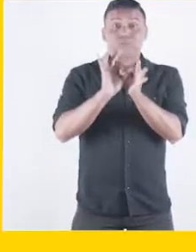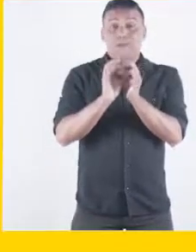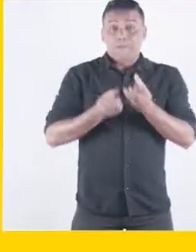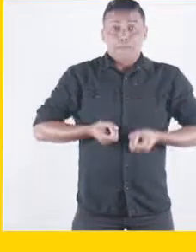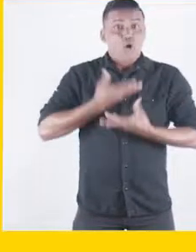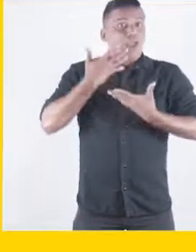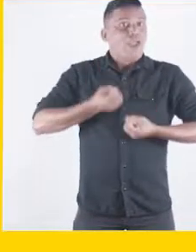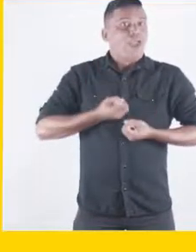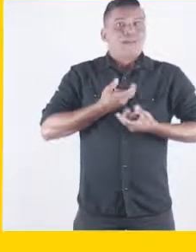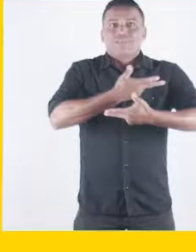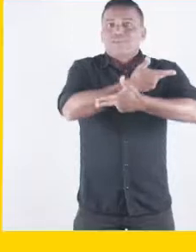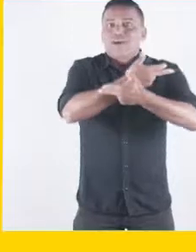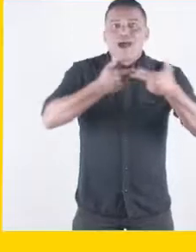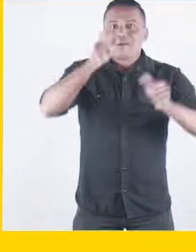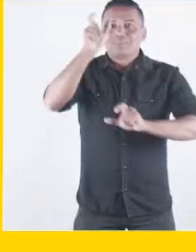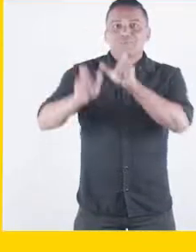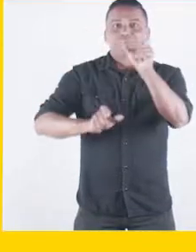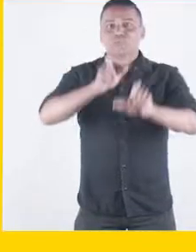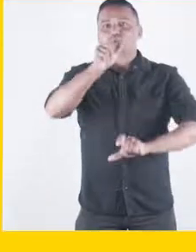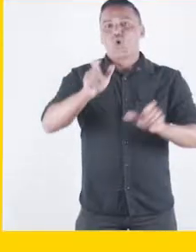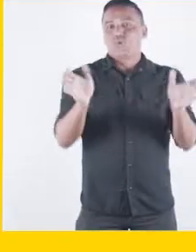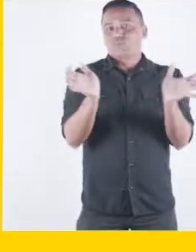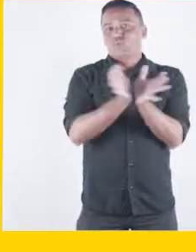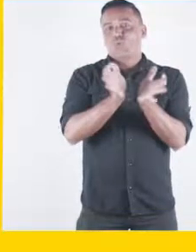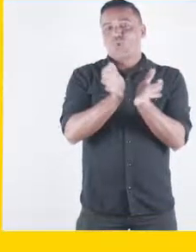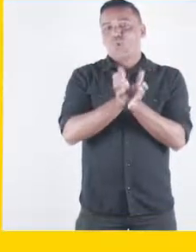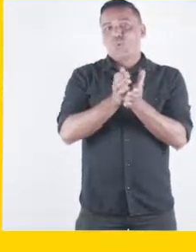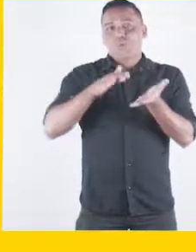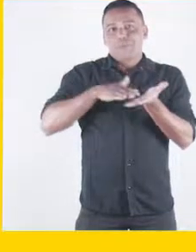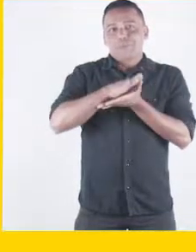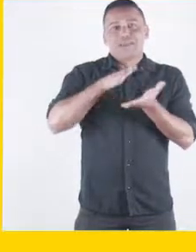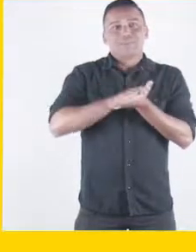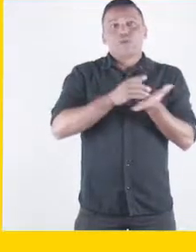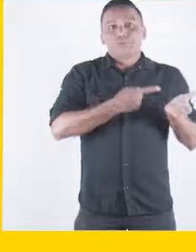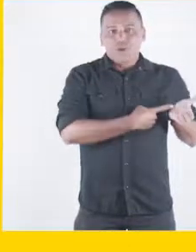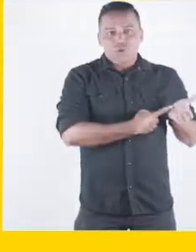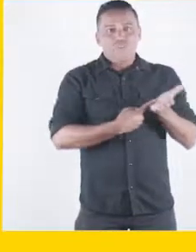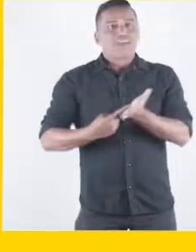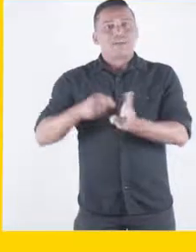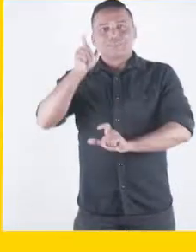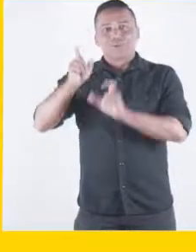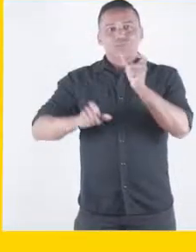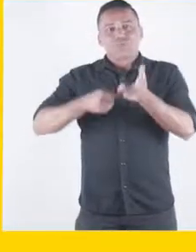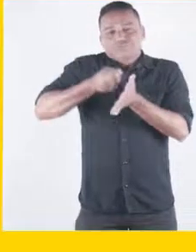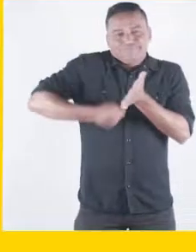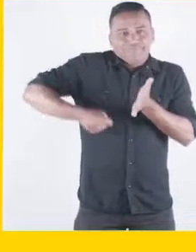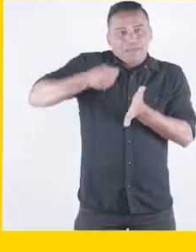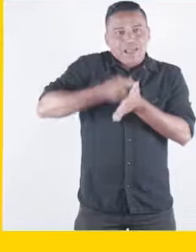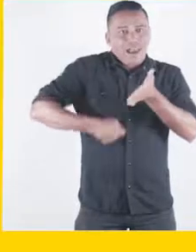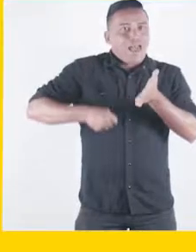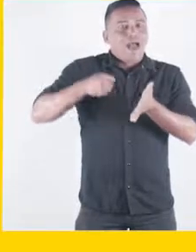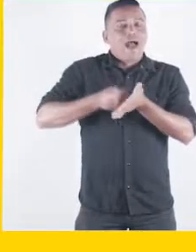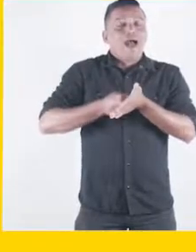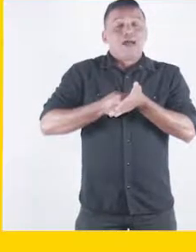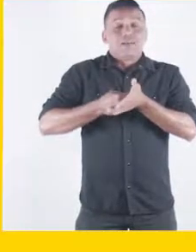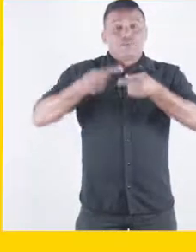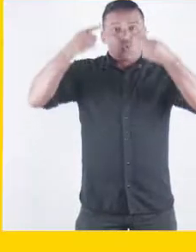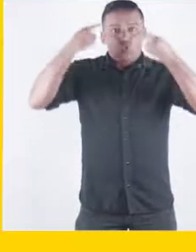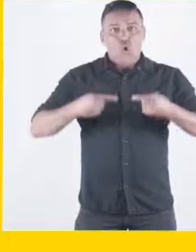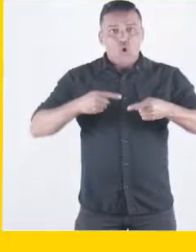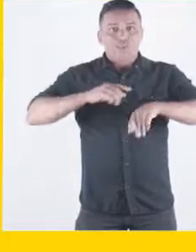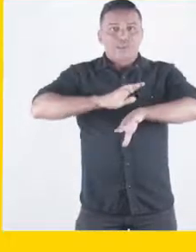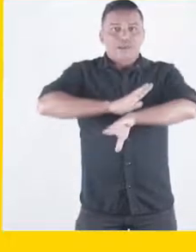poetas, quase todos os poetas do Grupo Negrícia, e alguns convidados que batalharam aí contra o racismo e contra a